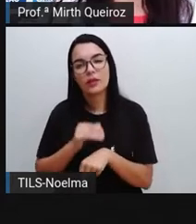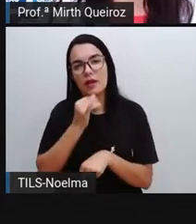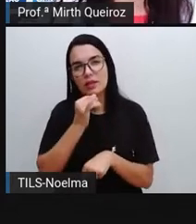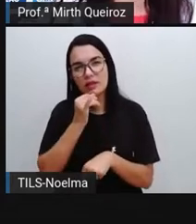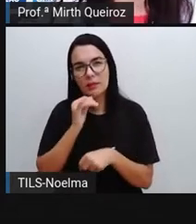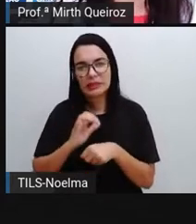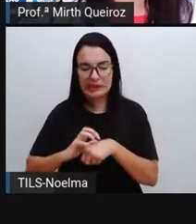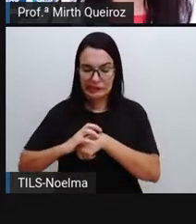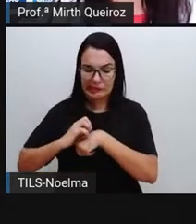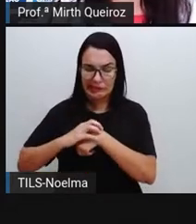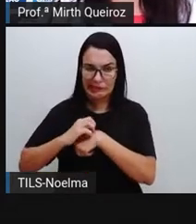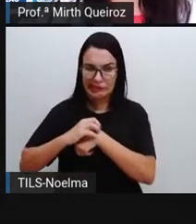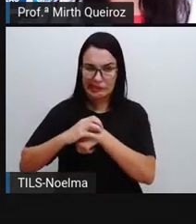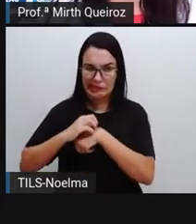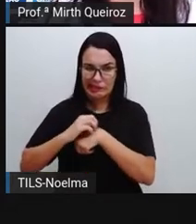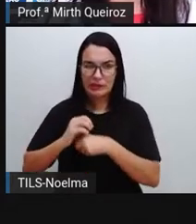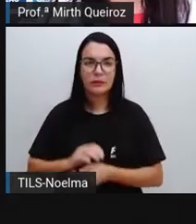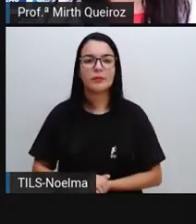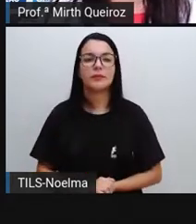a micose, né?